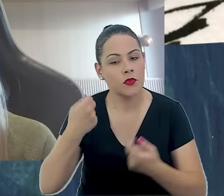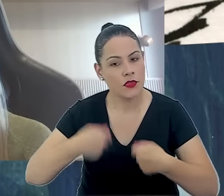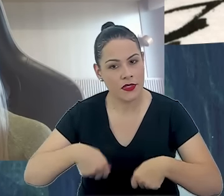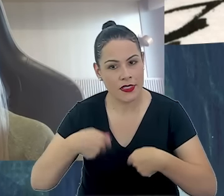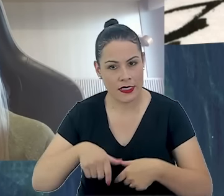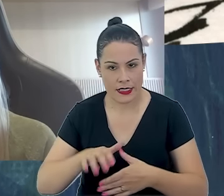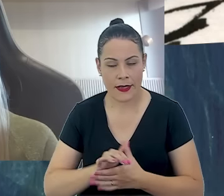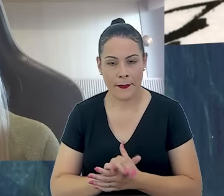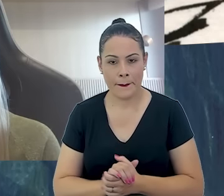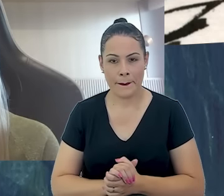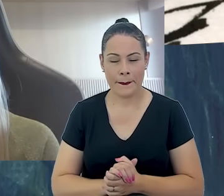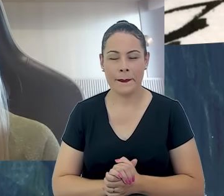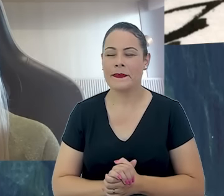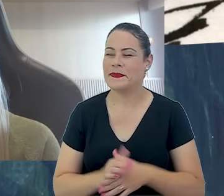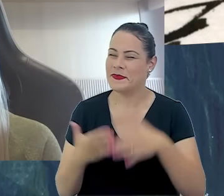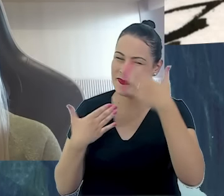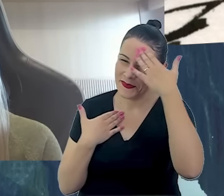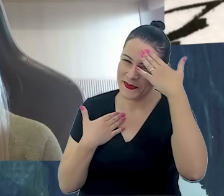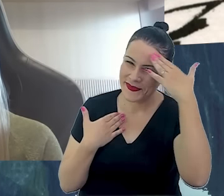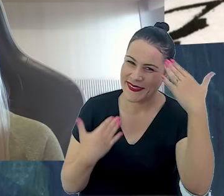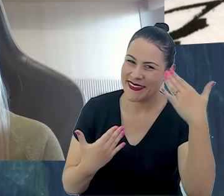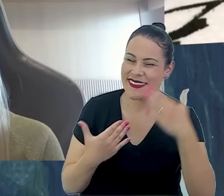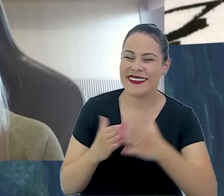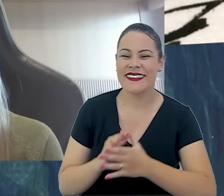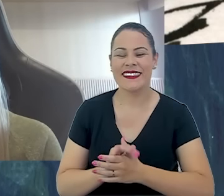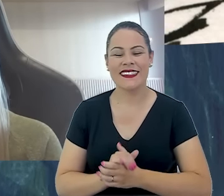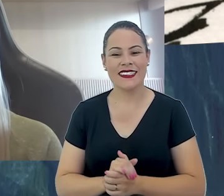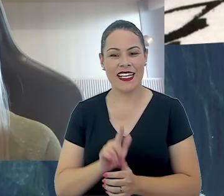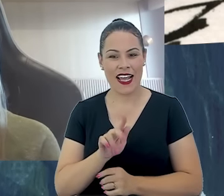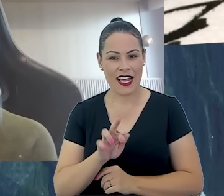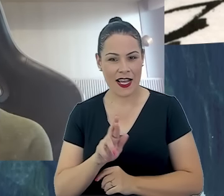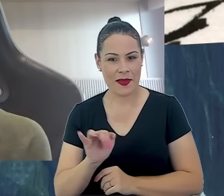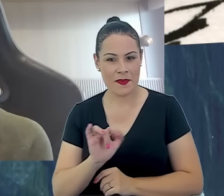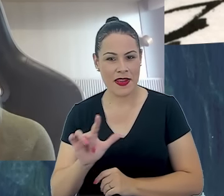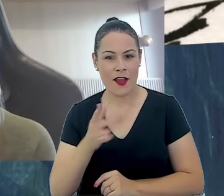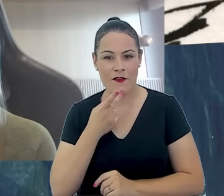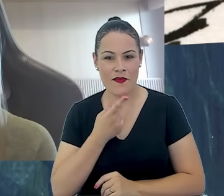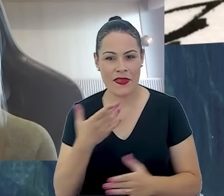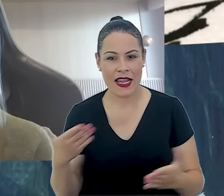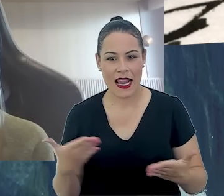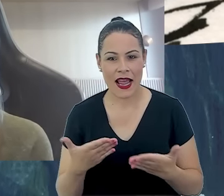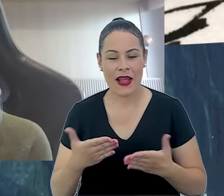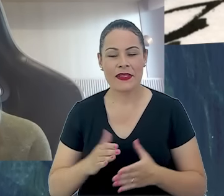urgência necessária. Muito obrigado. Gabriel, por favor.